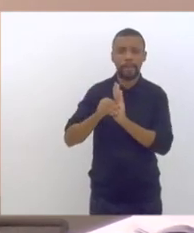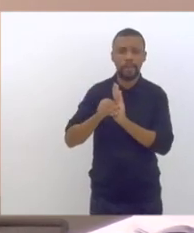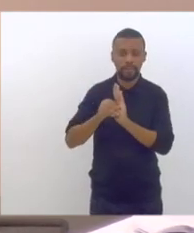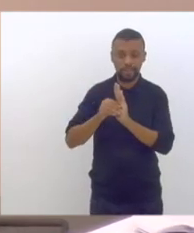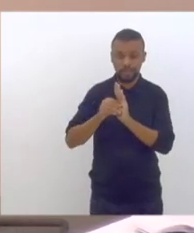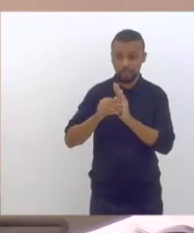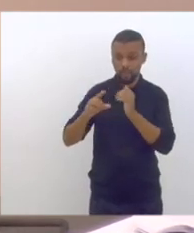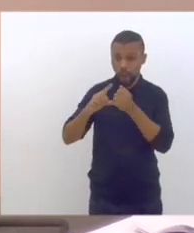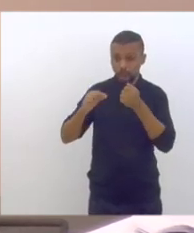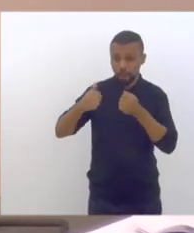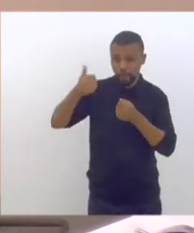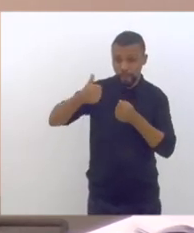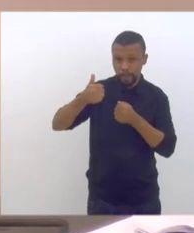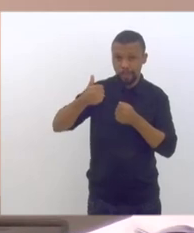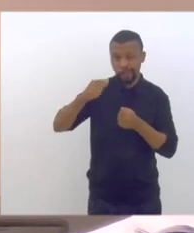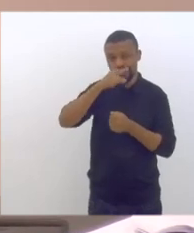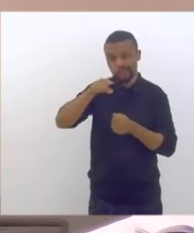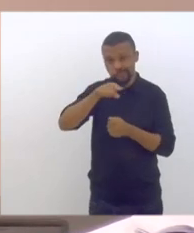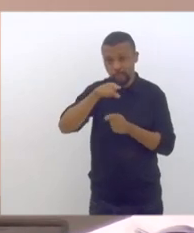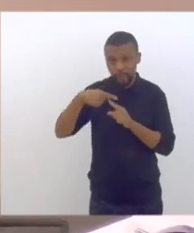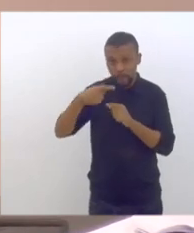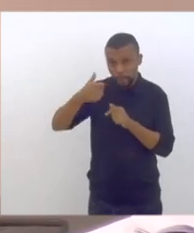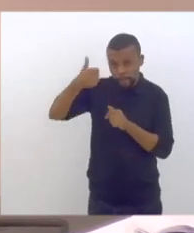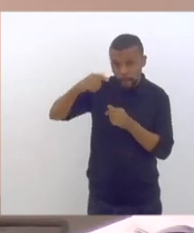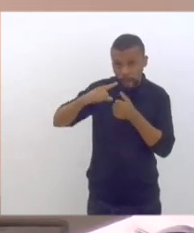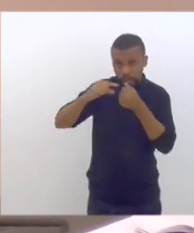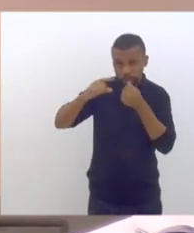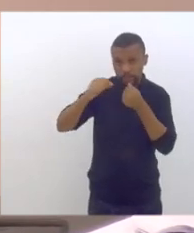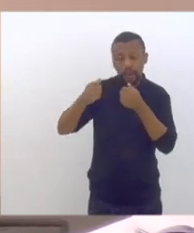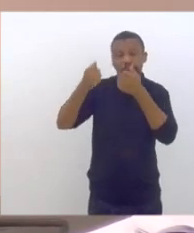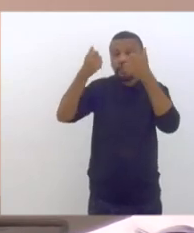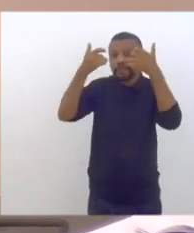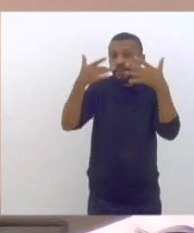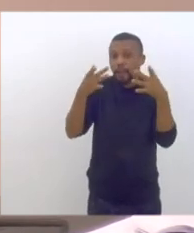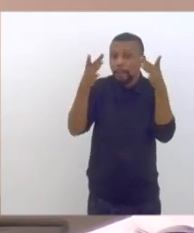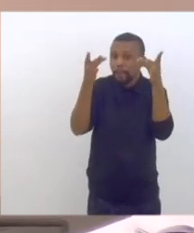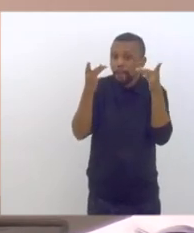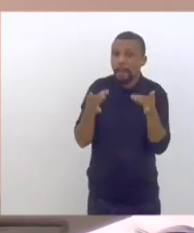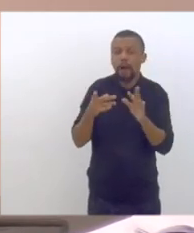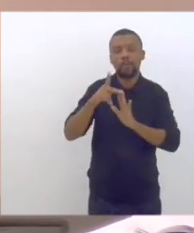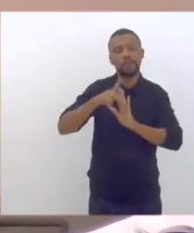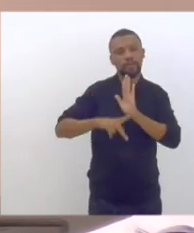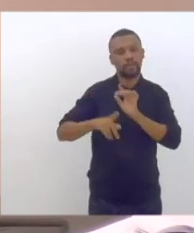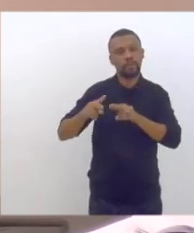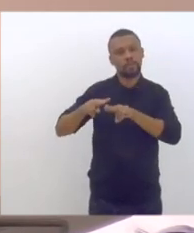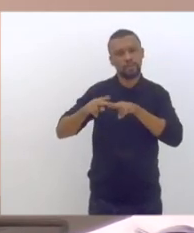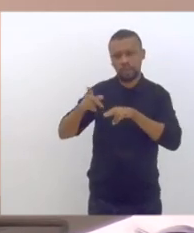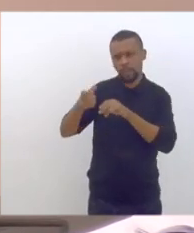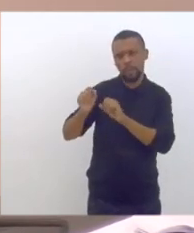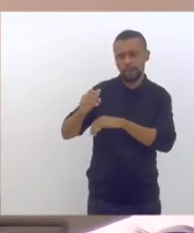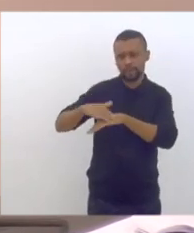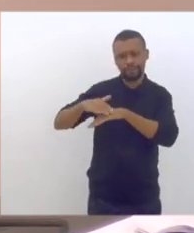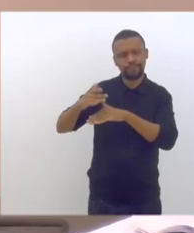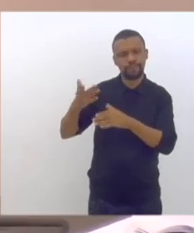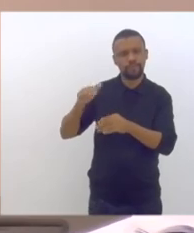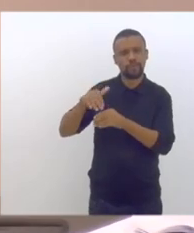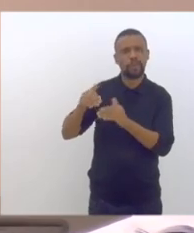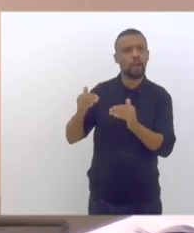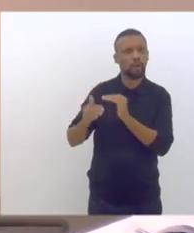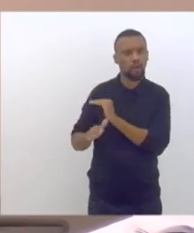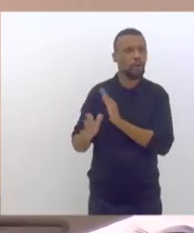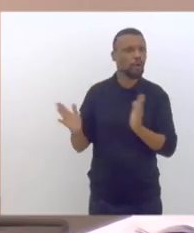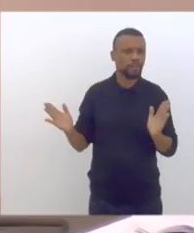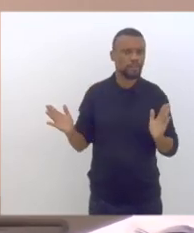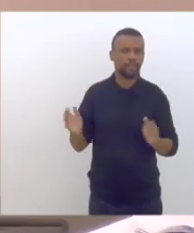você matou o projeto que o pior que o primeiro descreve o projeto então é por isso o deputado conta e não fazer a emenda para